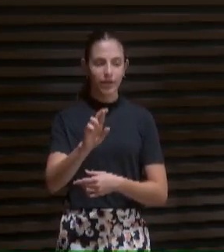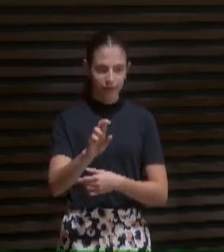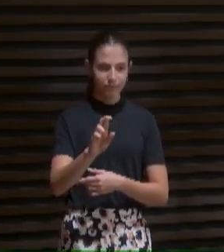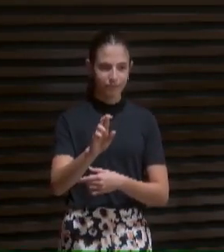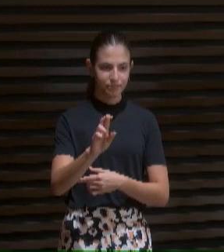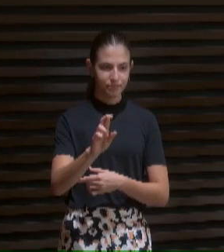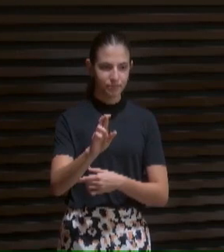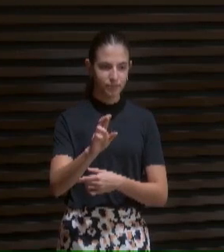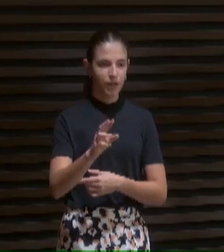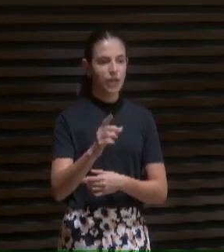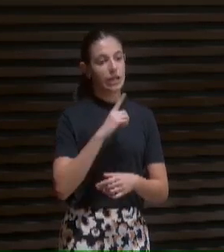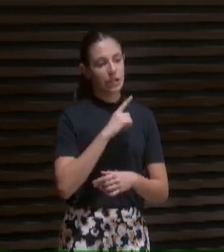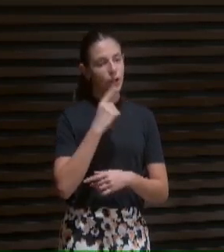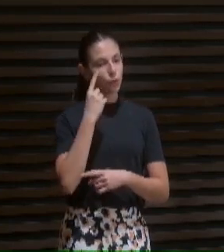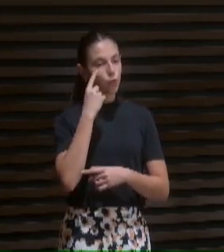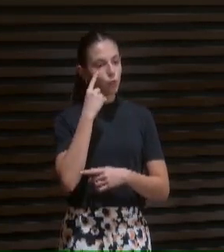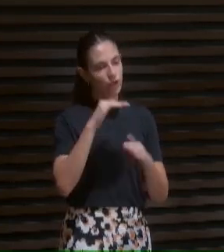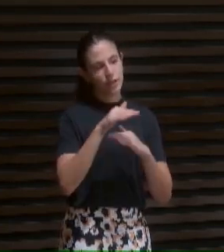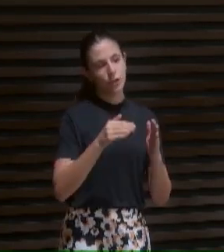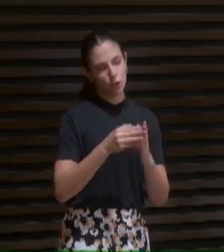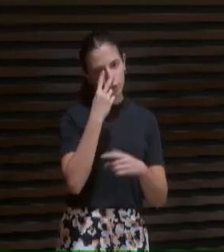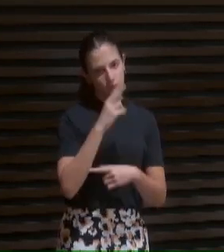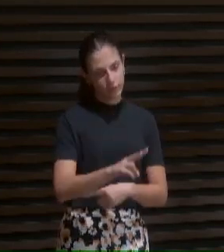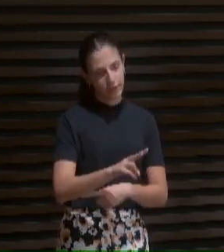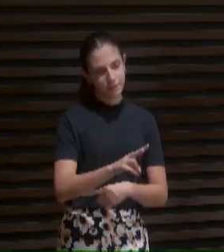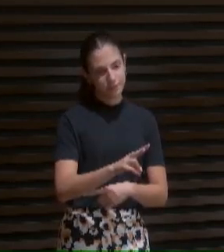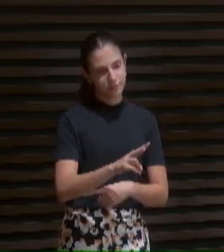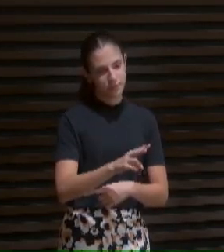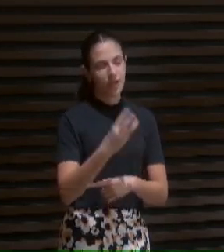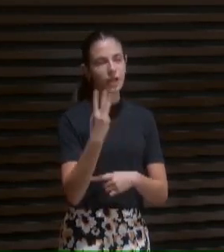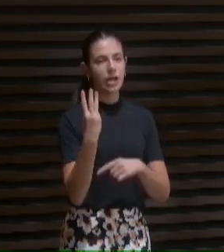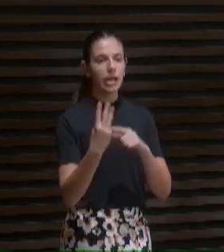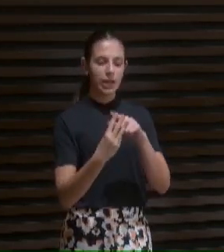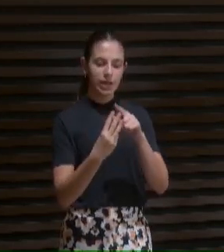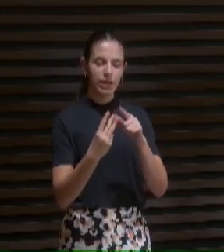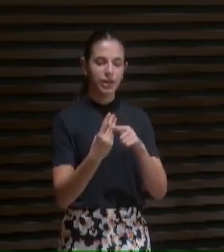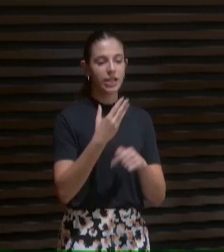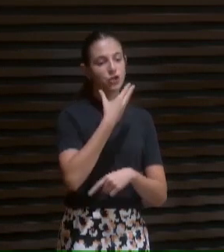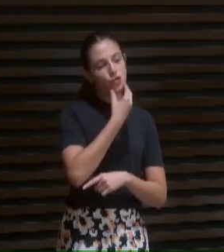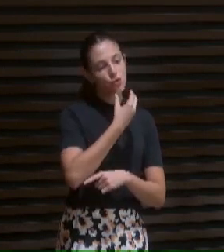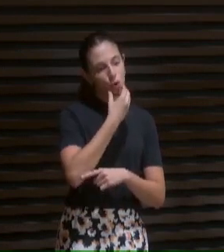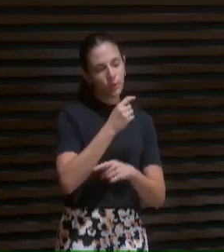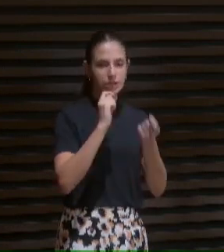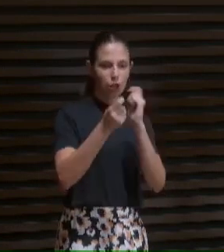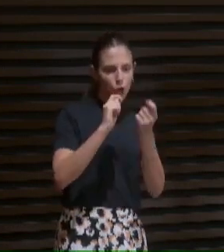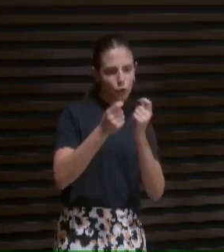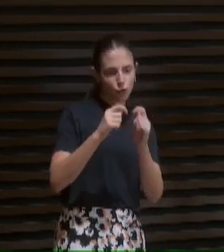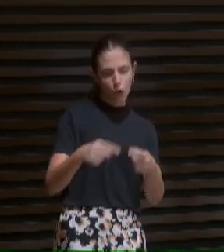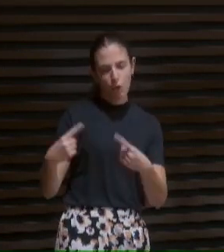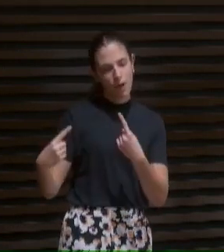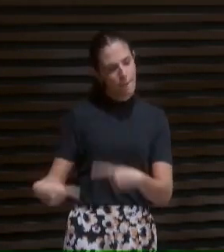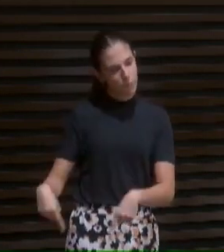que tudo vê lá em cima, onde há 3 homens que controlam a política, a economia e